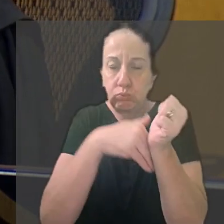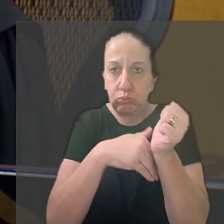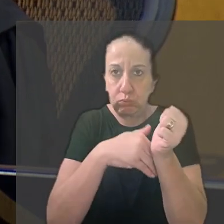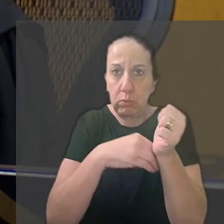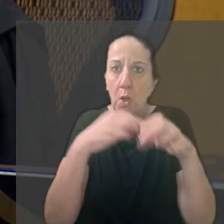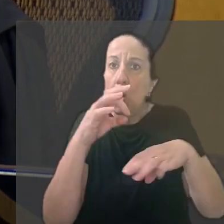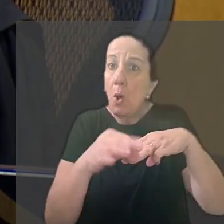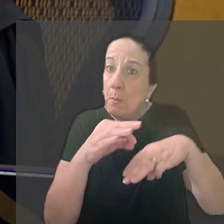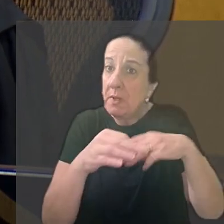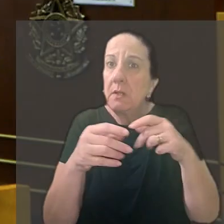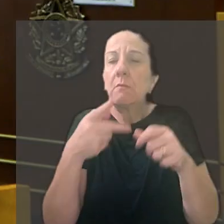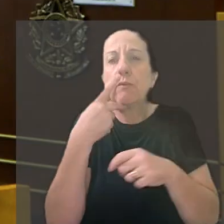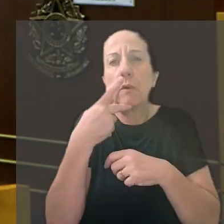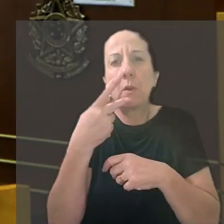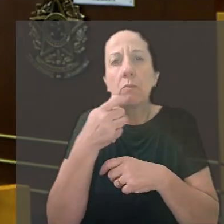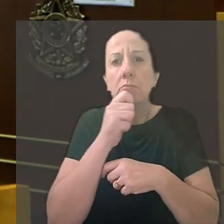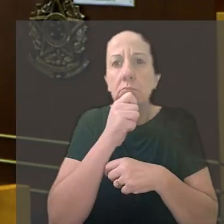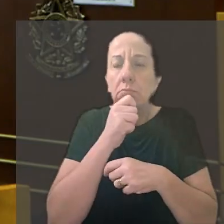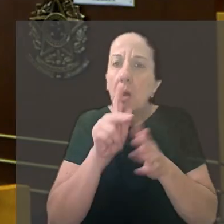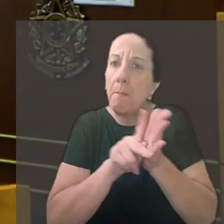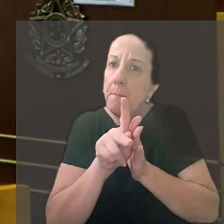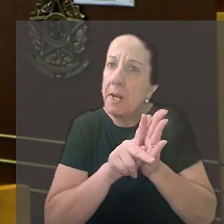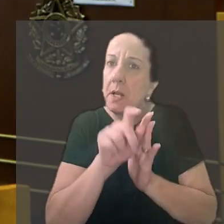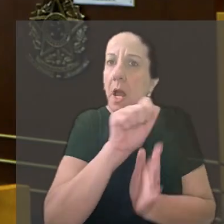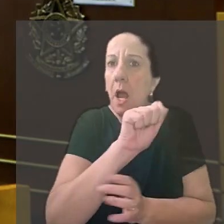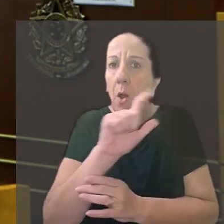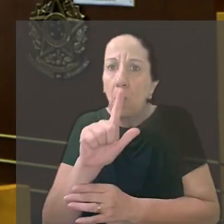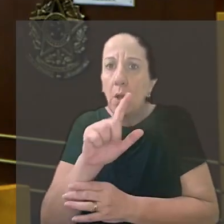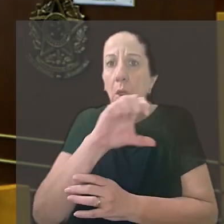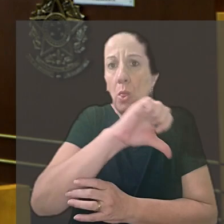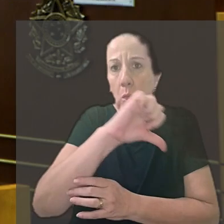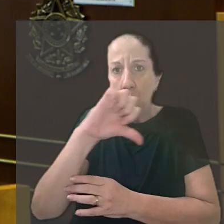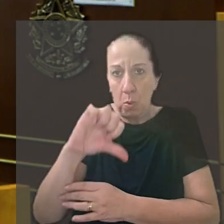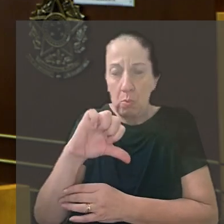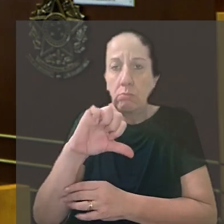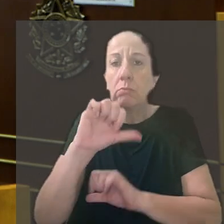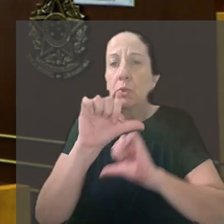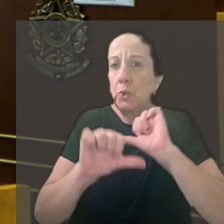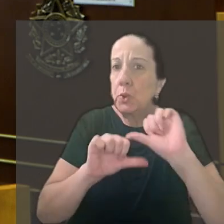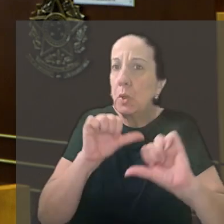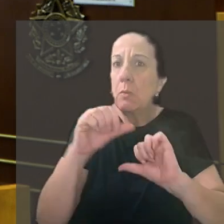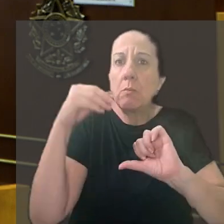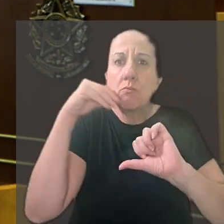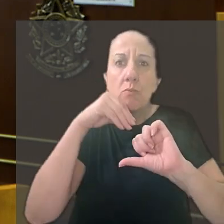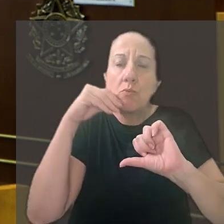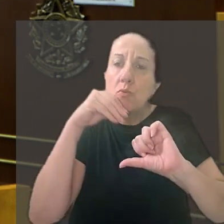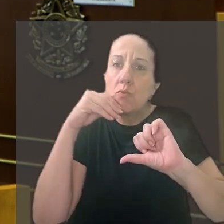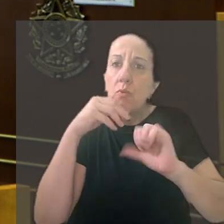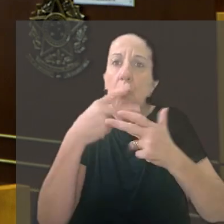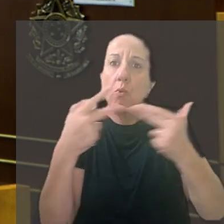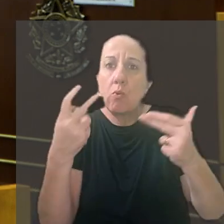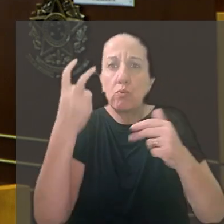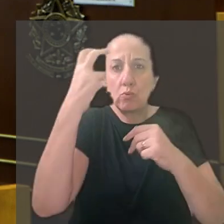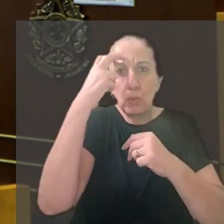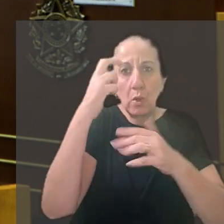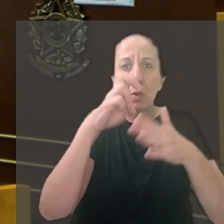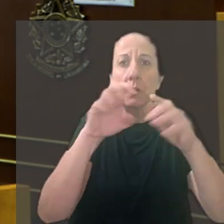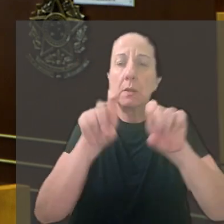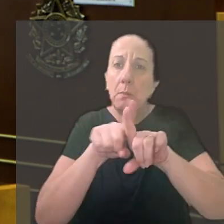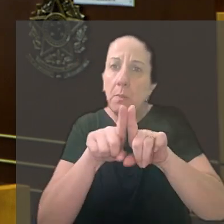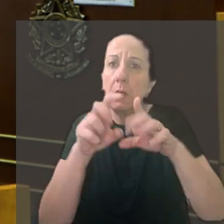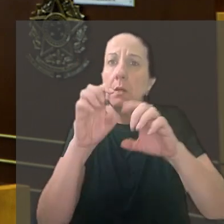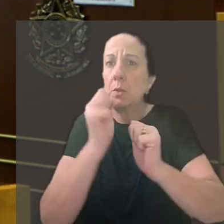revelar dados sigilosos. O ministro destacou ainda que a perícia no algoritmo da 99 tornaria vulnerável a